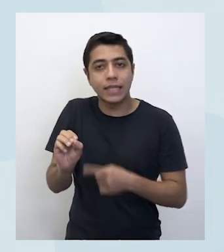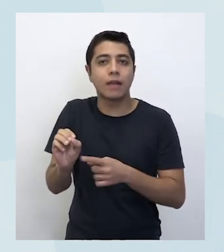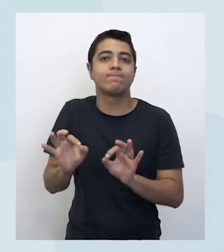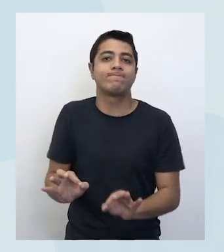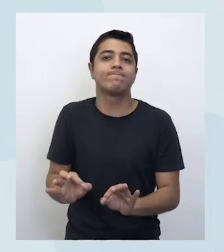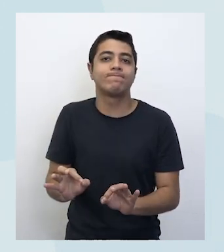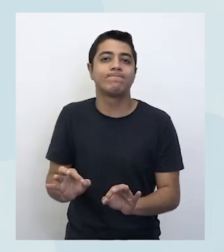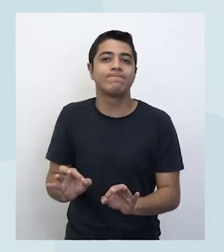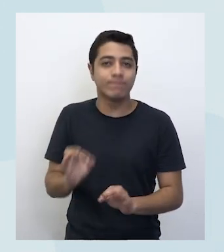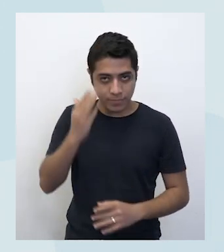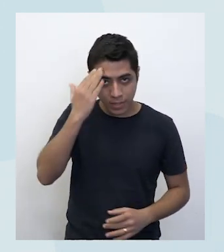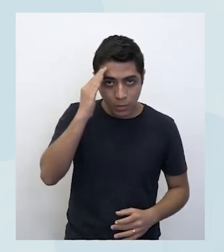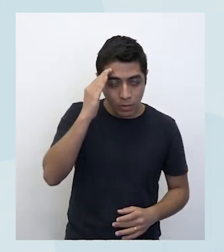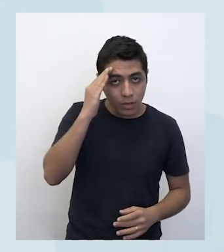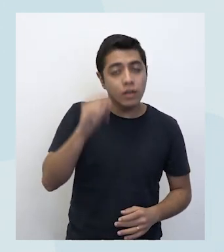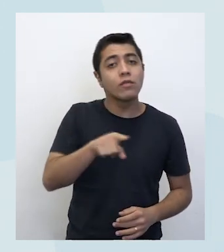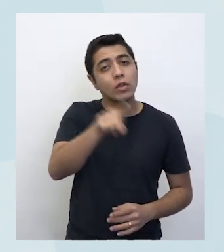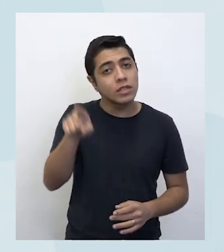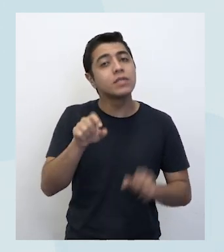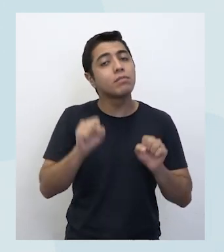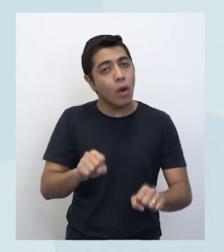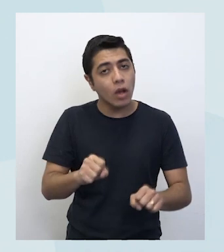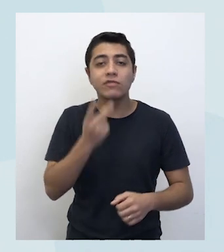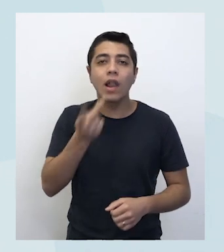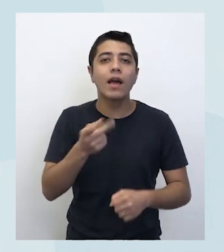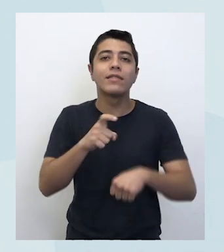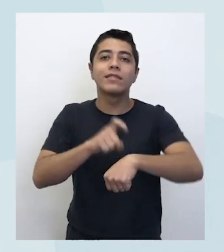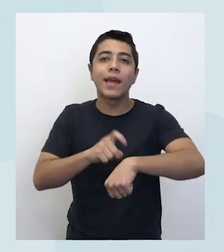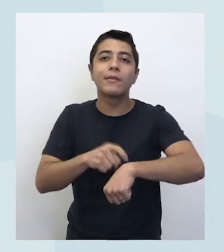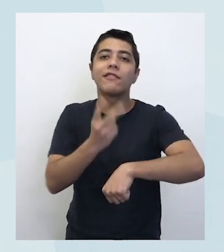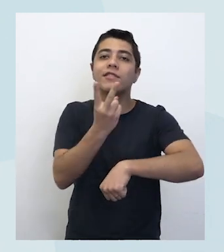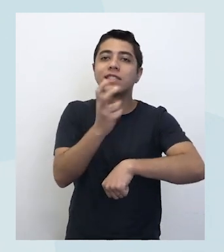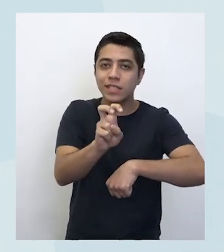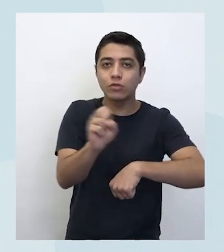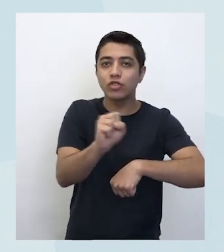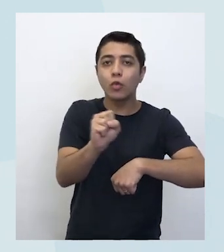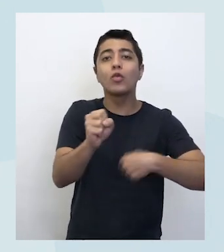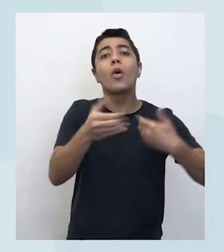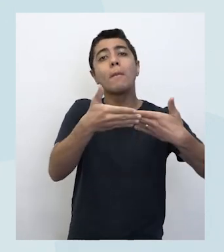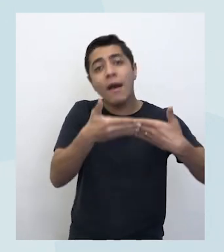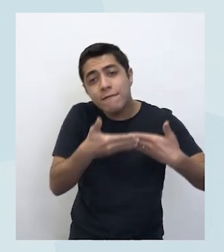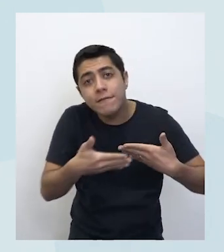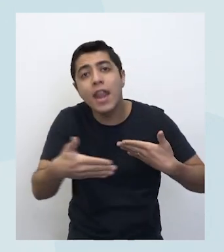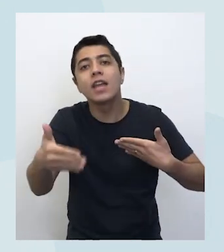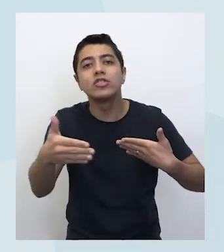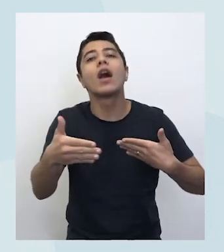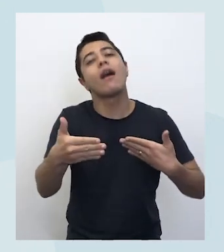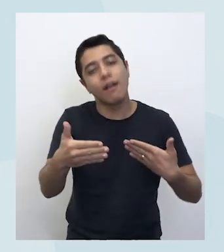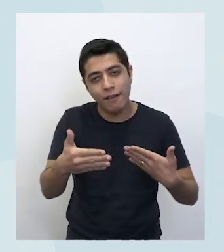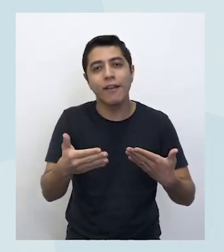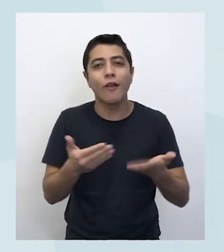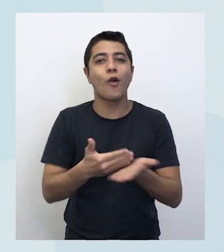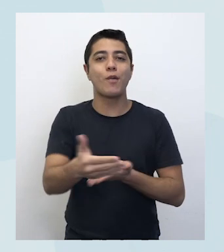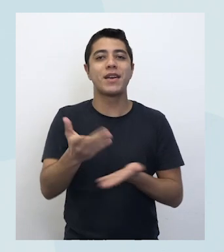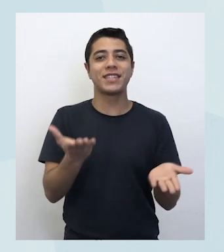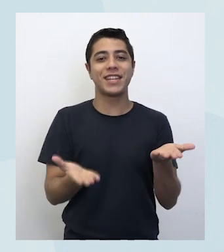para reflexão, né? Vocês poderiam falar que a partir do 25 começa a tentar chegar no equilíbrio. Se olharem aqui, ó, eu coloquei os